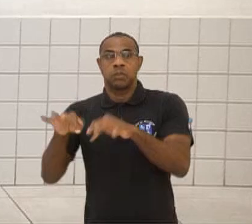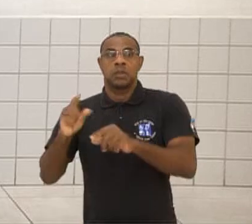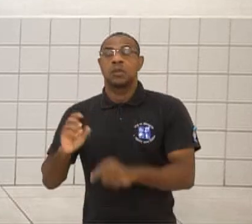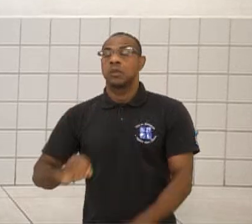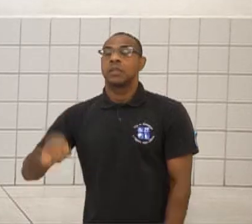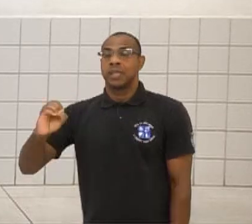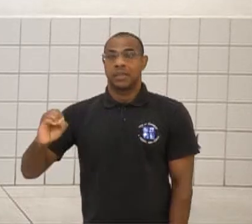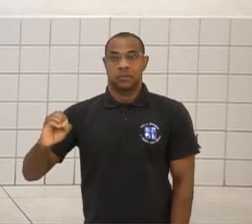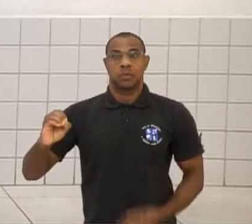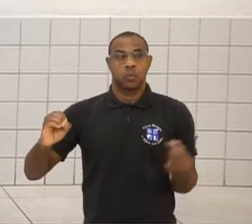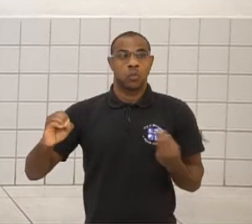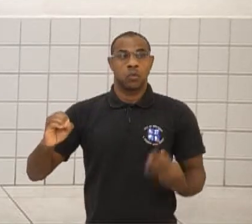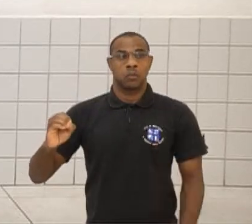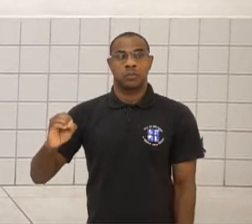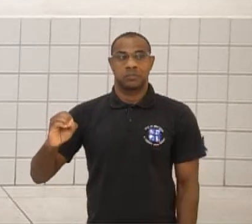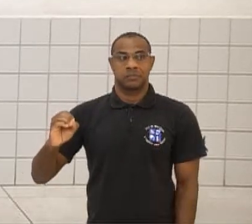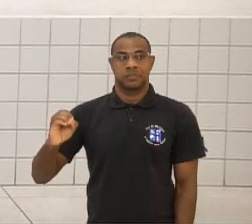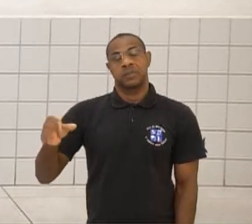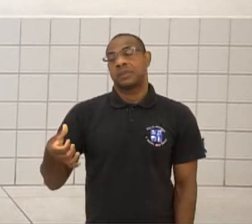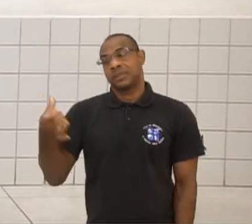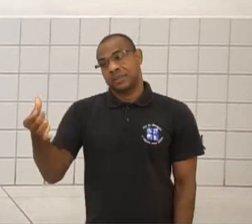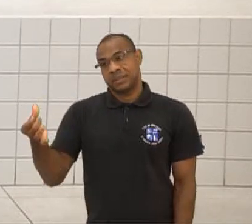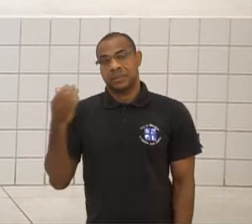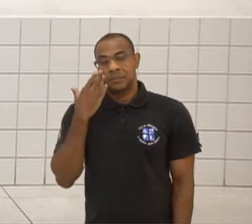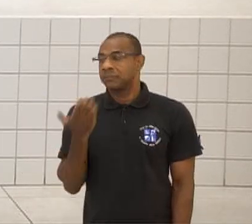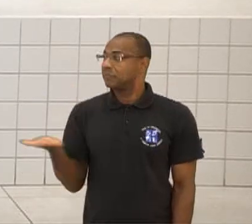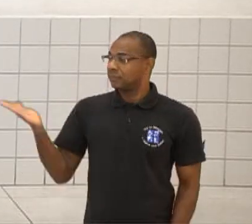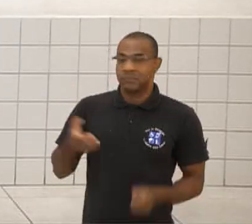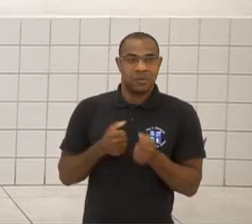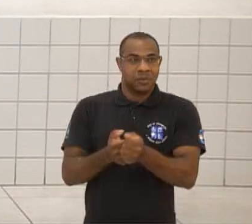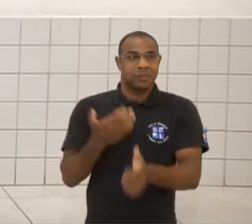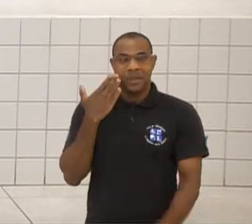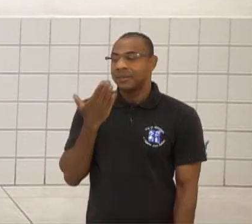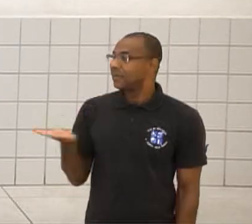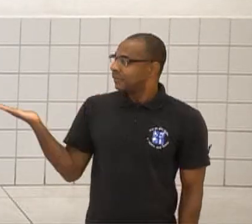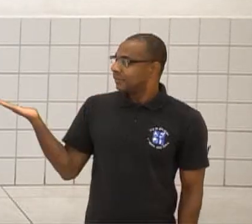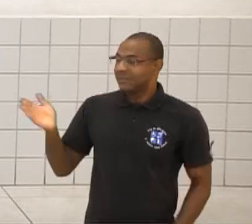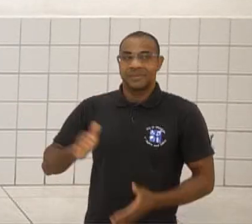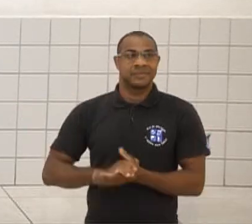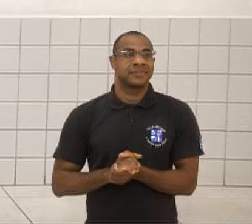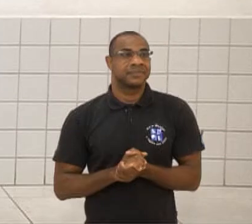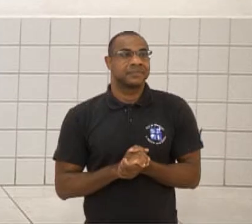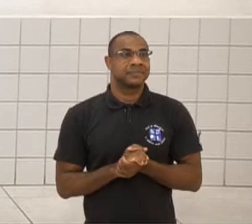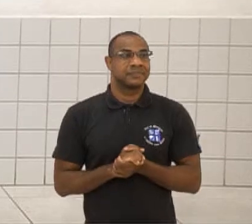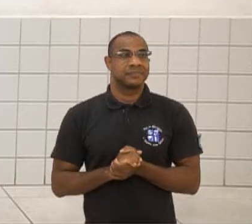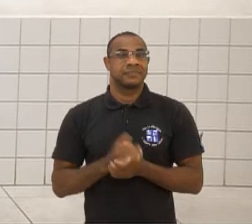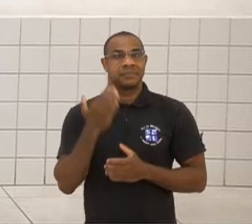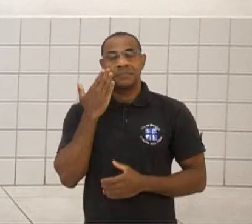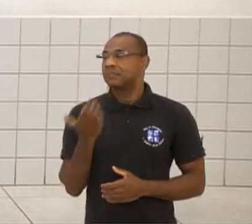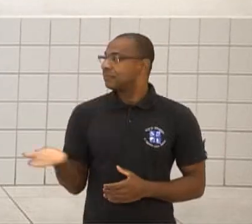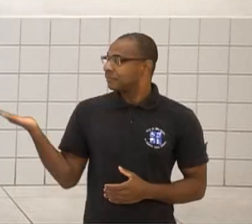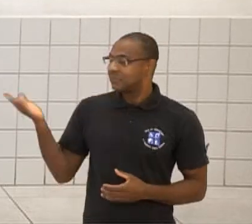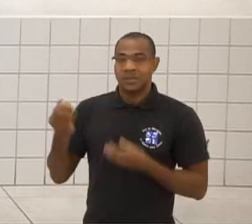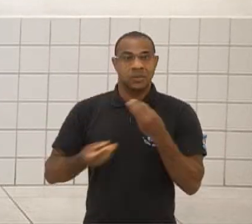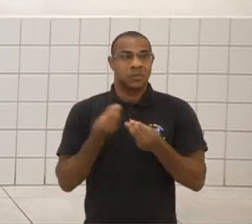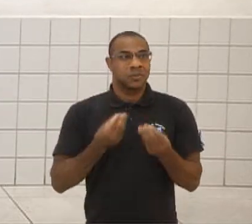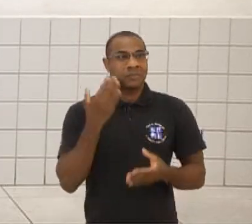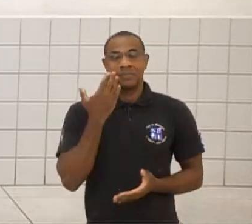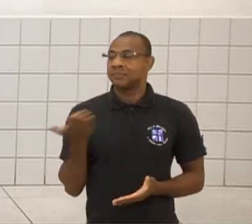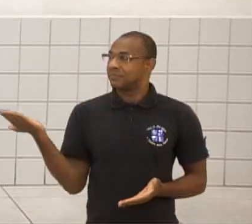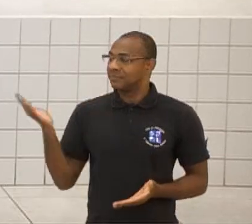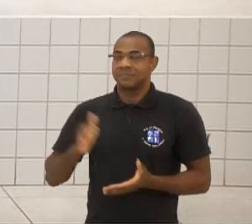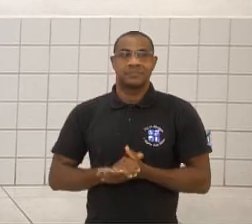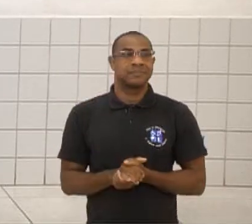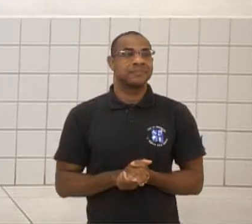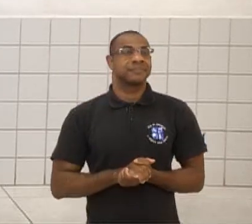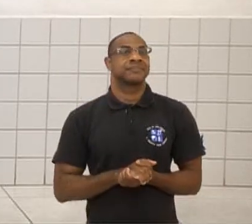0? Então vai ser 6. 6 vezes 2, 12, mais 2 daqui, 14 positivo para esse lado e 14 negativo que